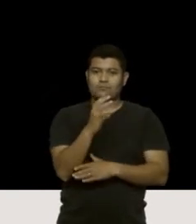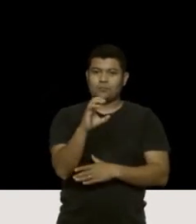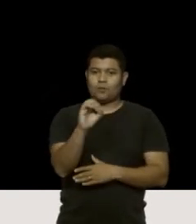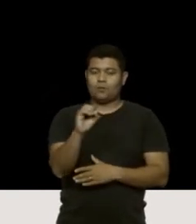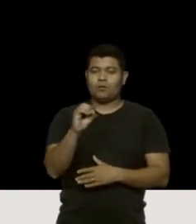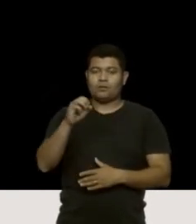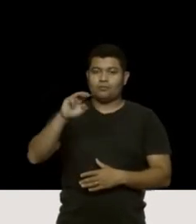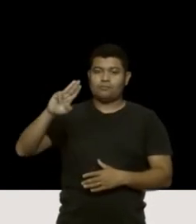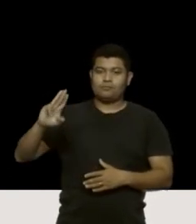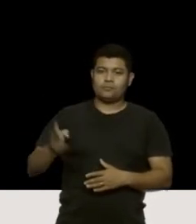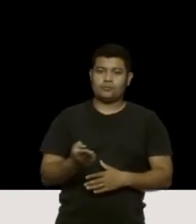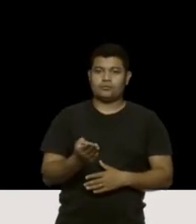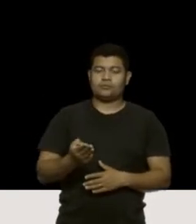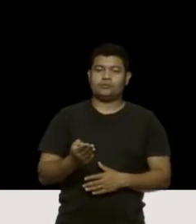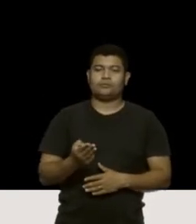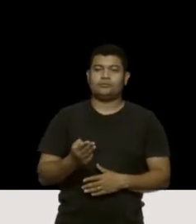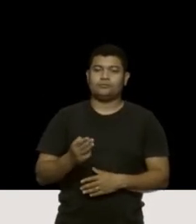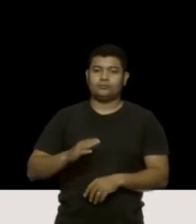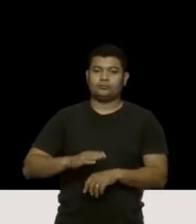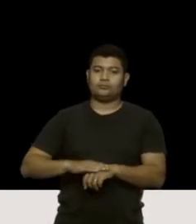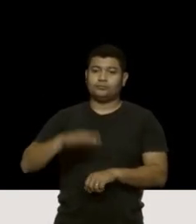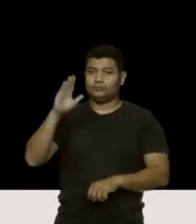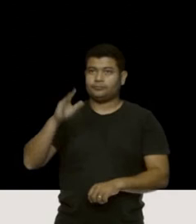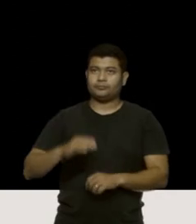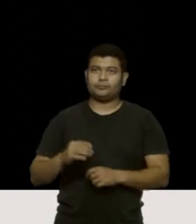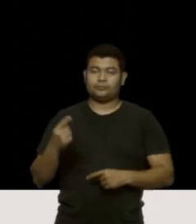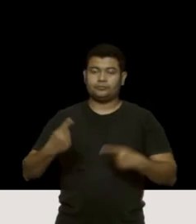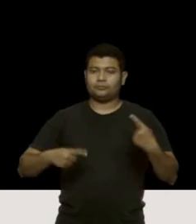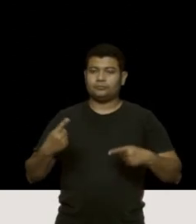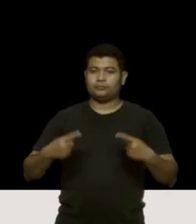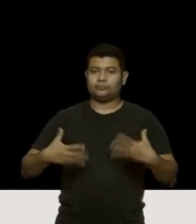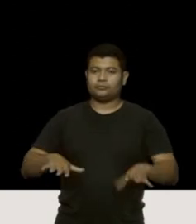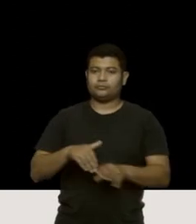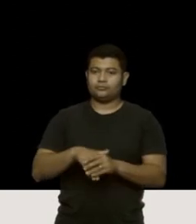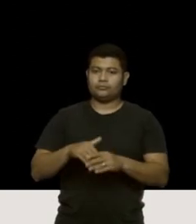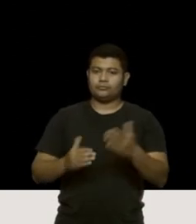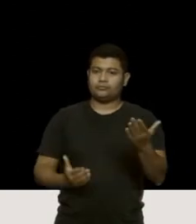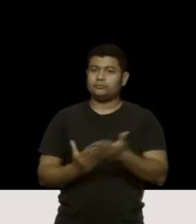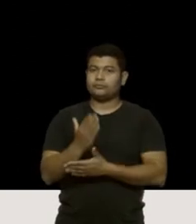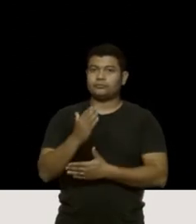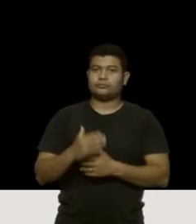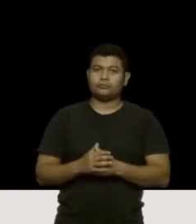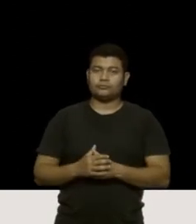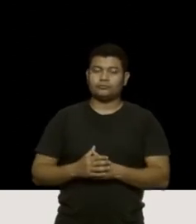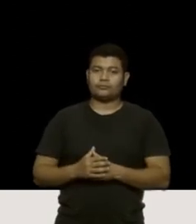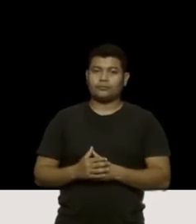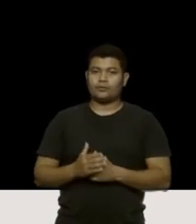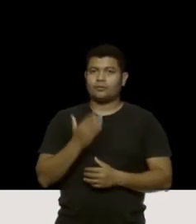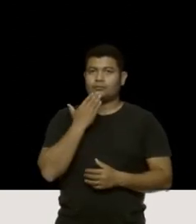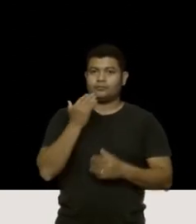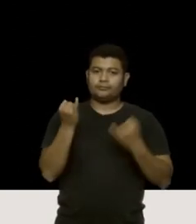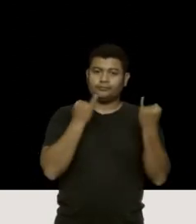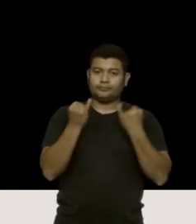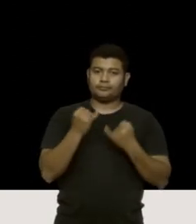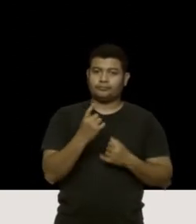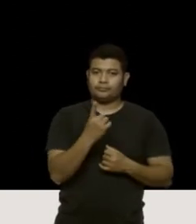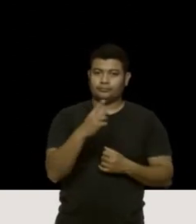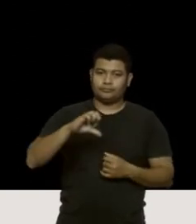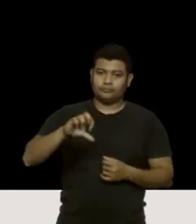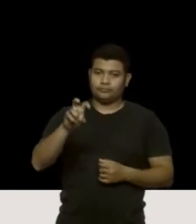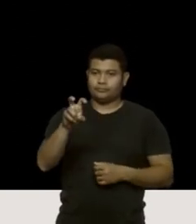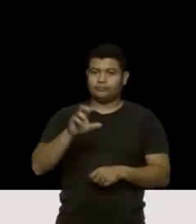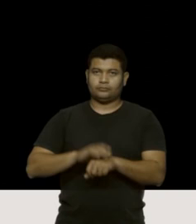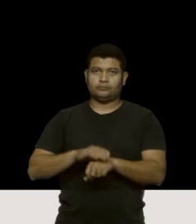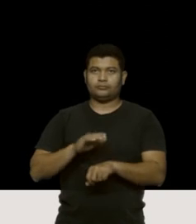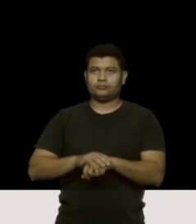R$ 48 milhões. Em discussão, em votação, aprovado. Pedido de informação 95,